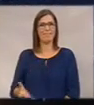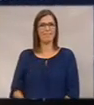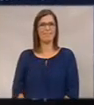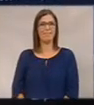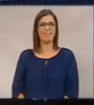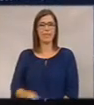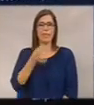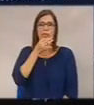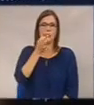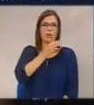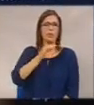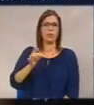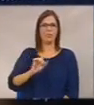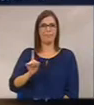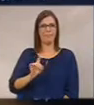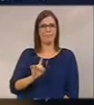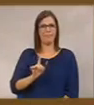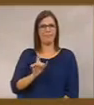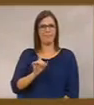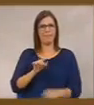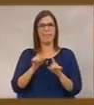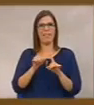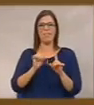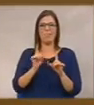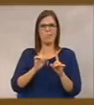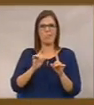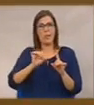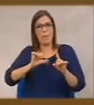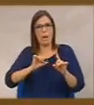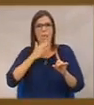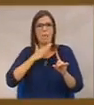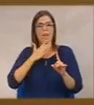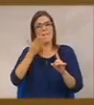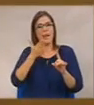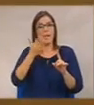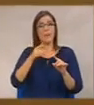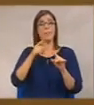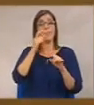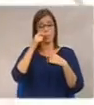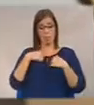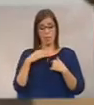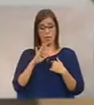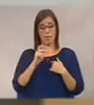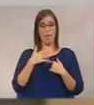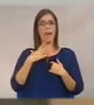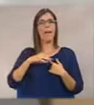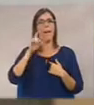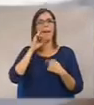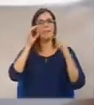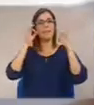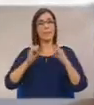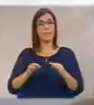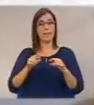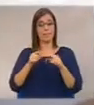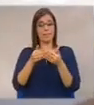Ai, essa está espetacular. Não está. Não, mas por acaso não está assim tão mal. Vá lá, vai. Frederick Roberts quer garantir que as